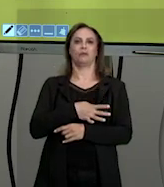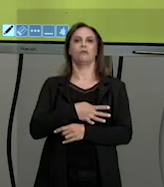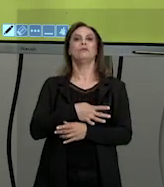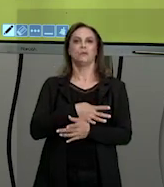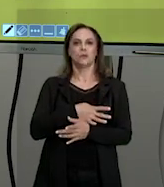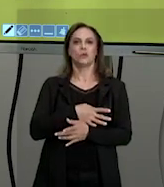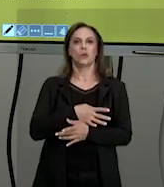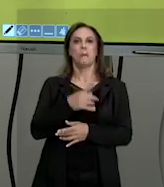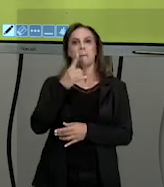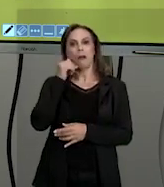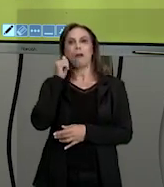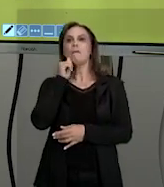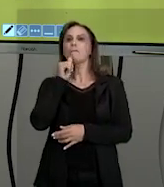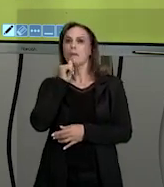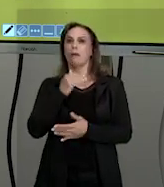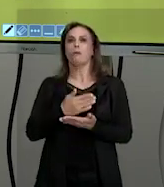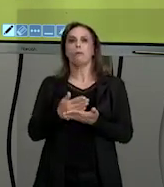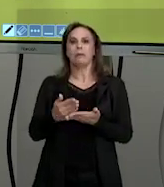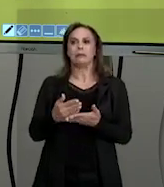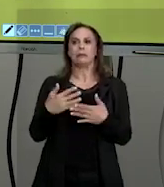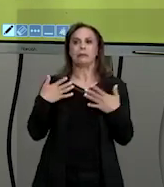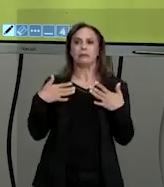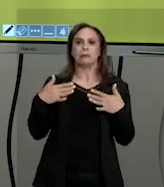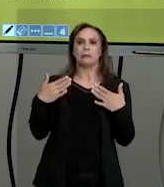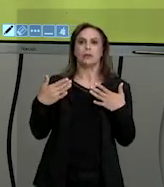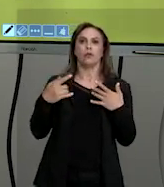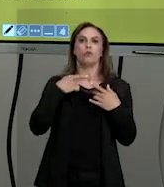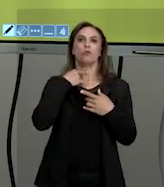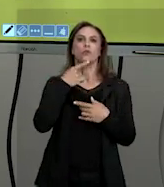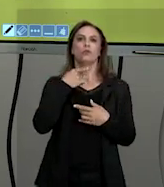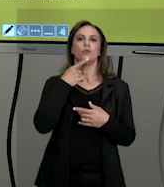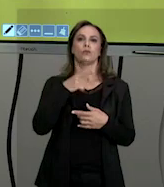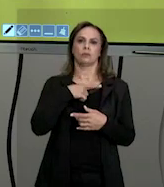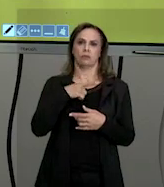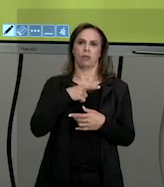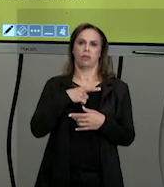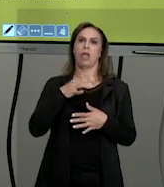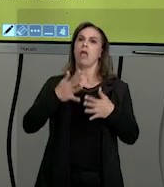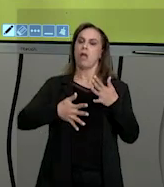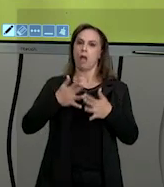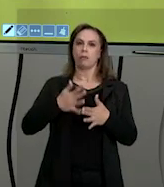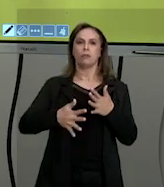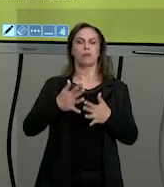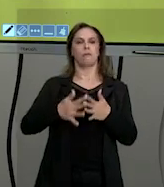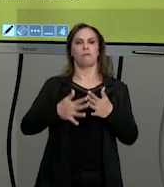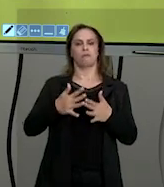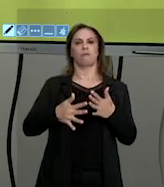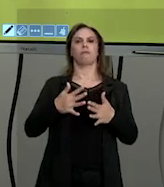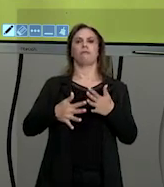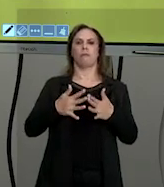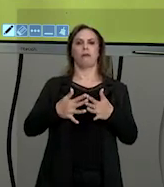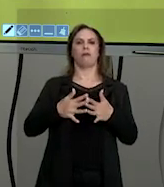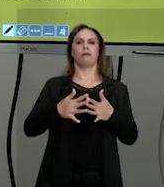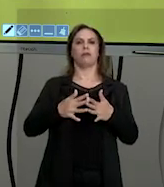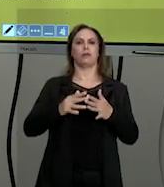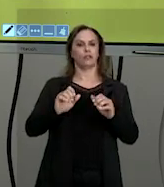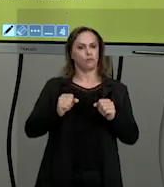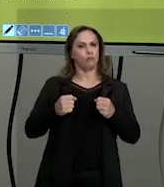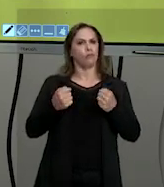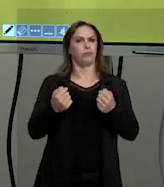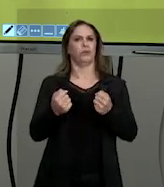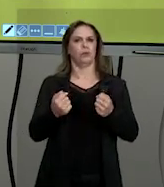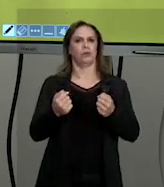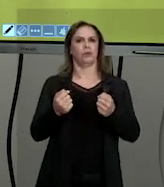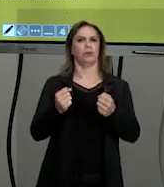o processo de enfrentamento à pandemia, porque quanto mais pessoas vacinadas, menos o vírus